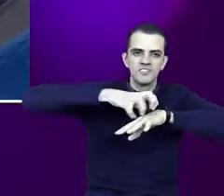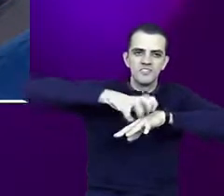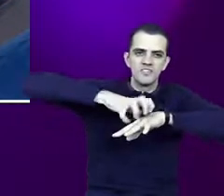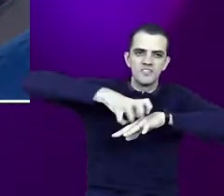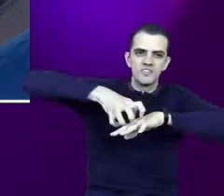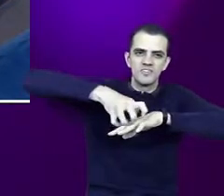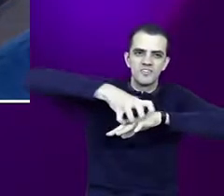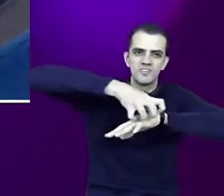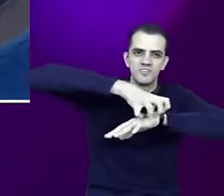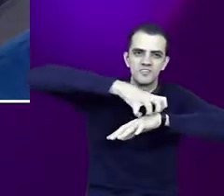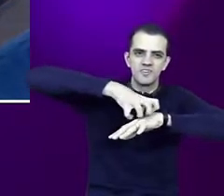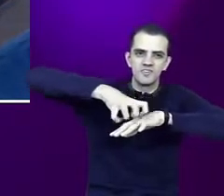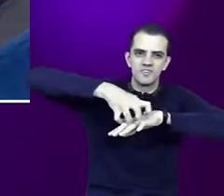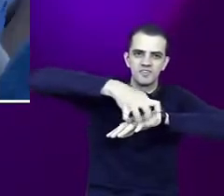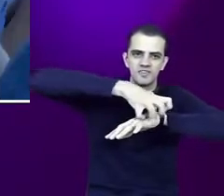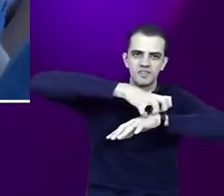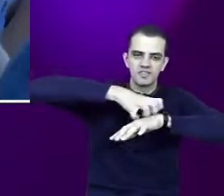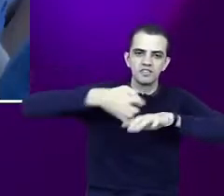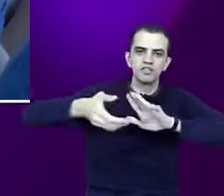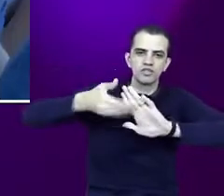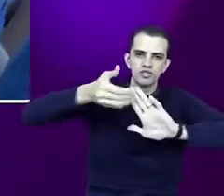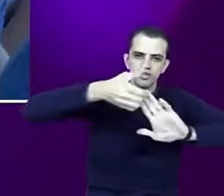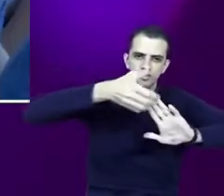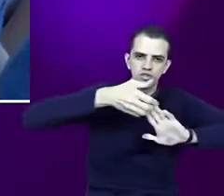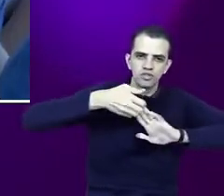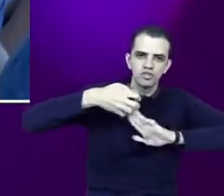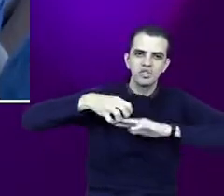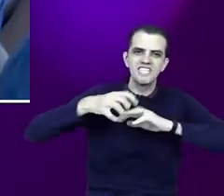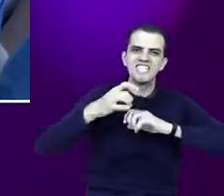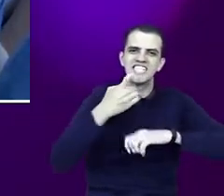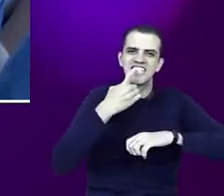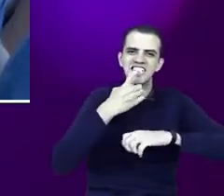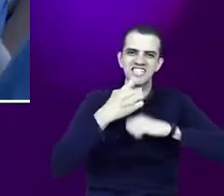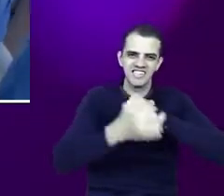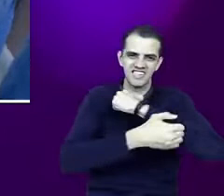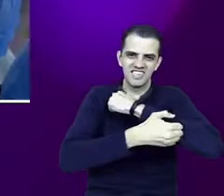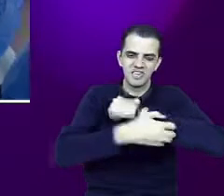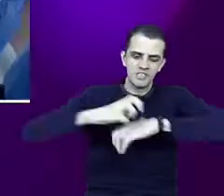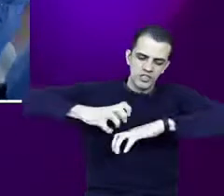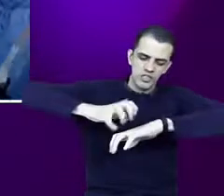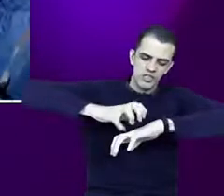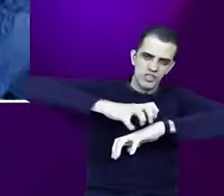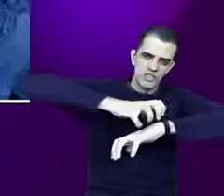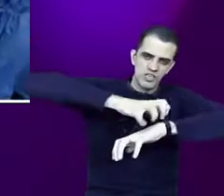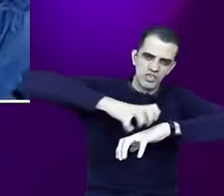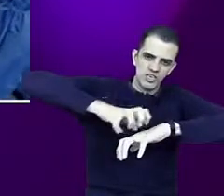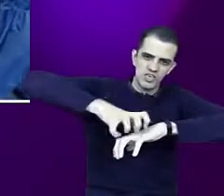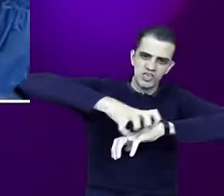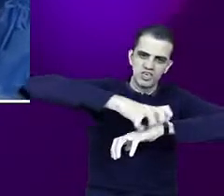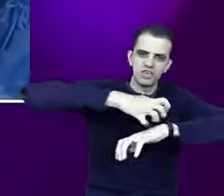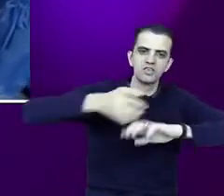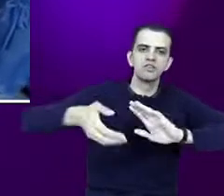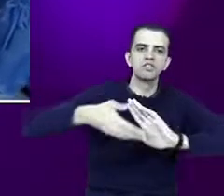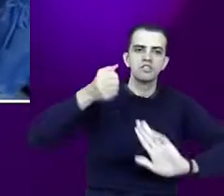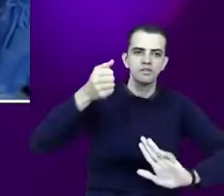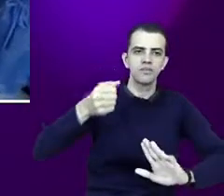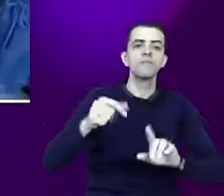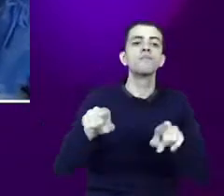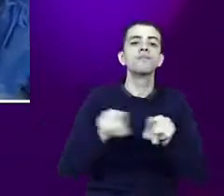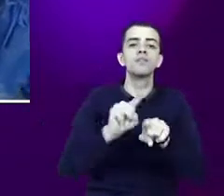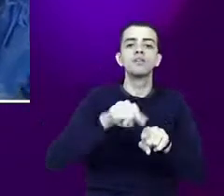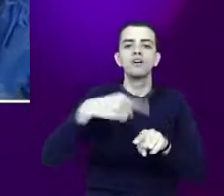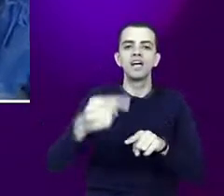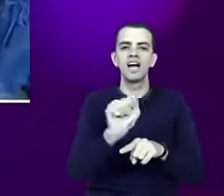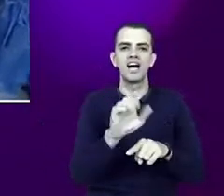da prótese e a captura final, como a gente mostra aqui, dos parâmetros que a gente havia medido anteriormente, parte do acetábulo, a